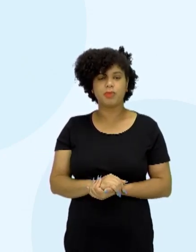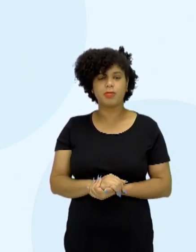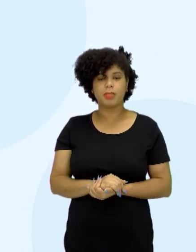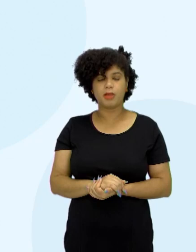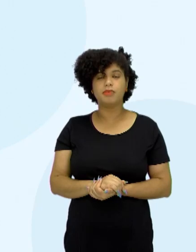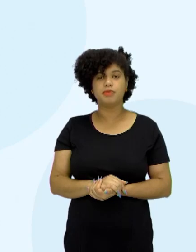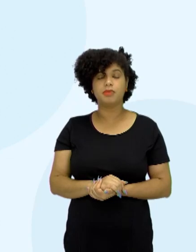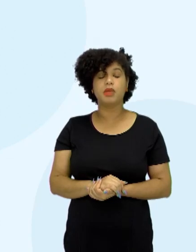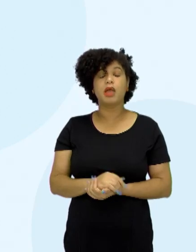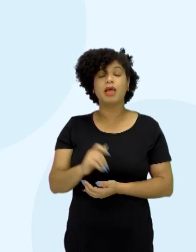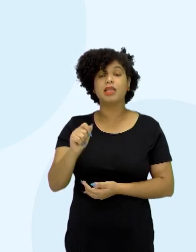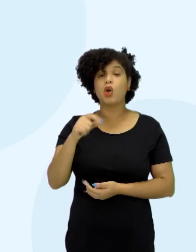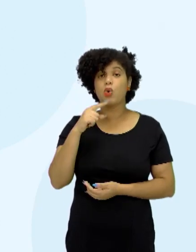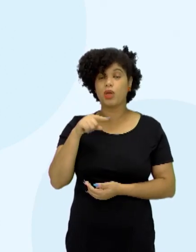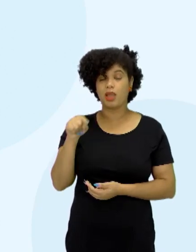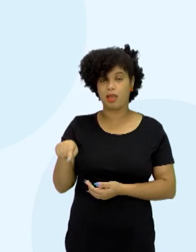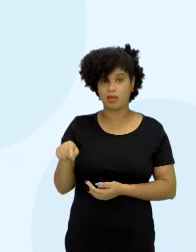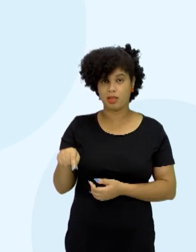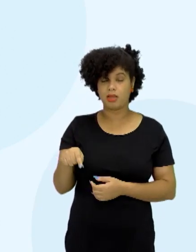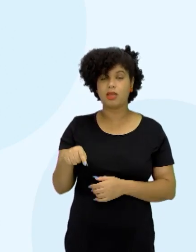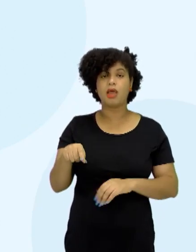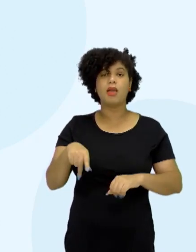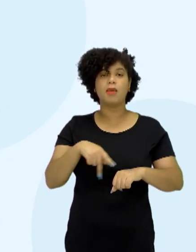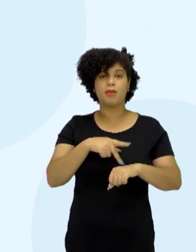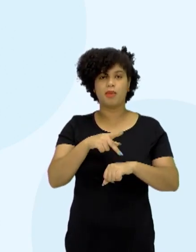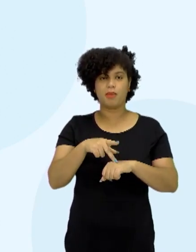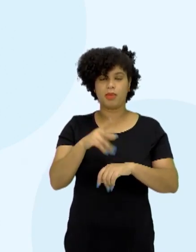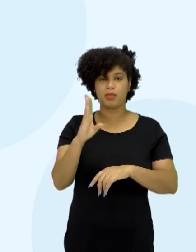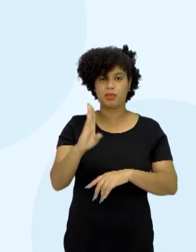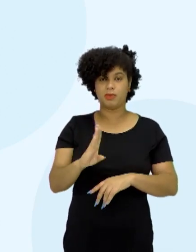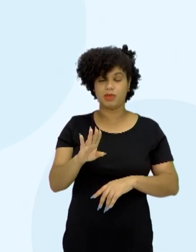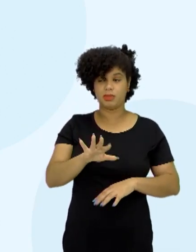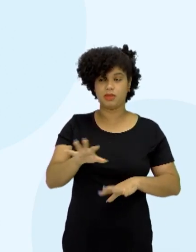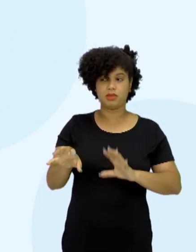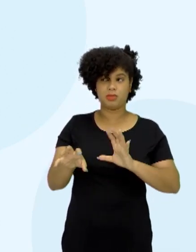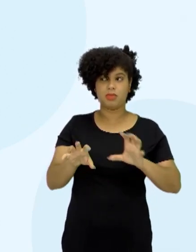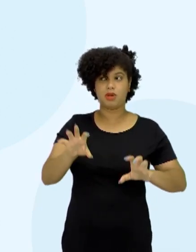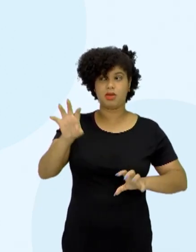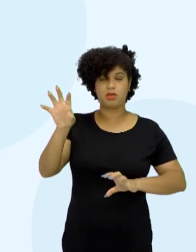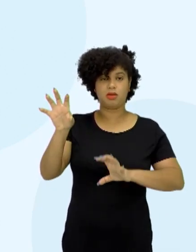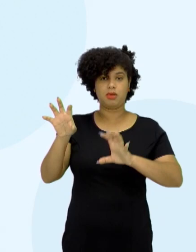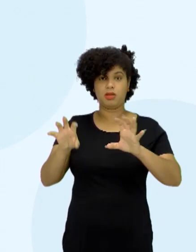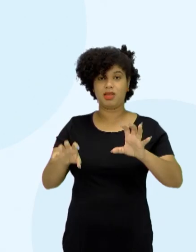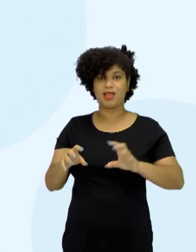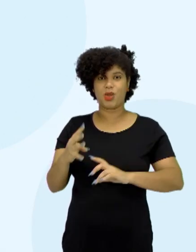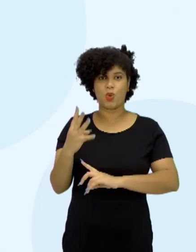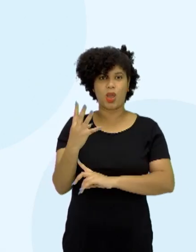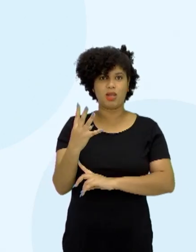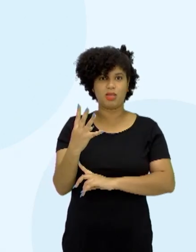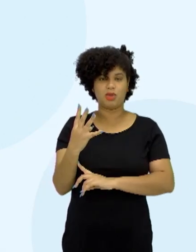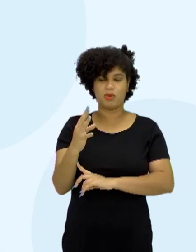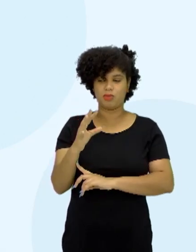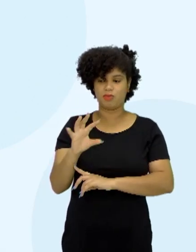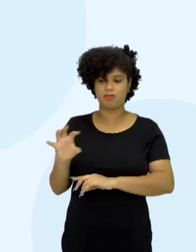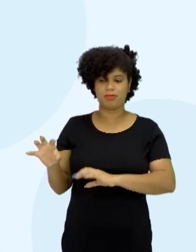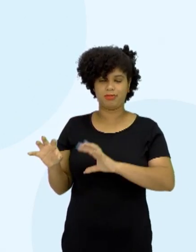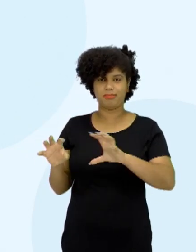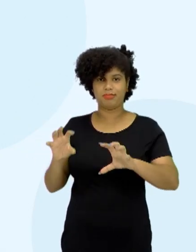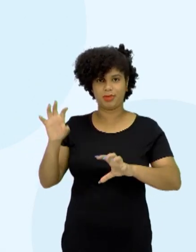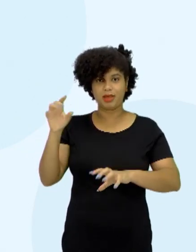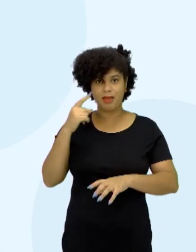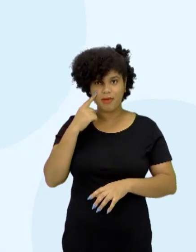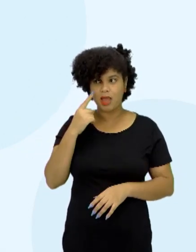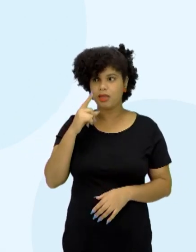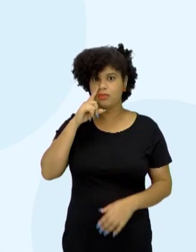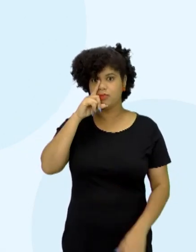se desintegrar em vários países. Pelo menos iam ter 4 Brasils diferentes. Ah, Olha que loucura. caramba. Você ia ter